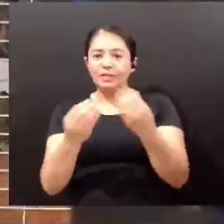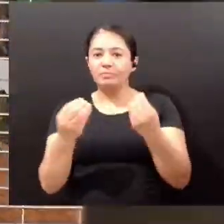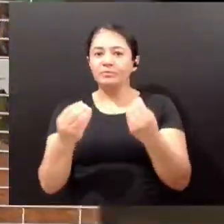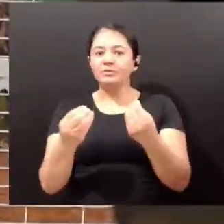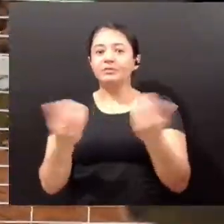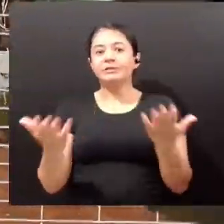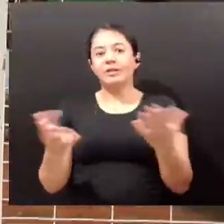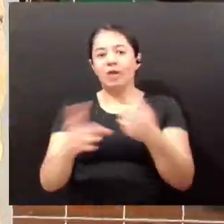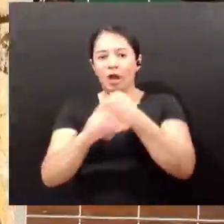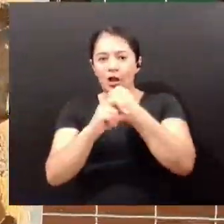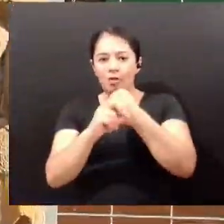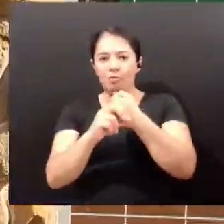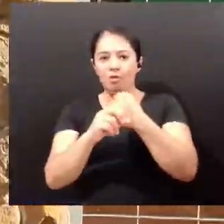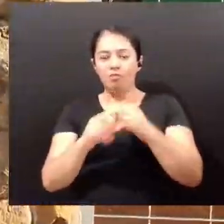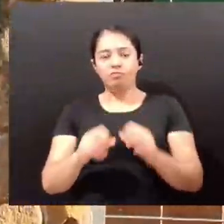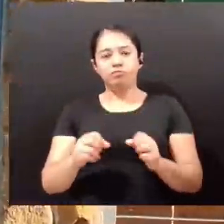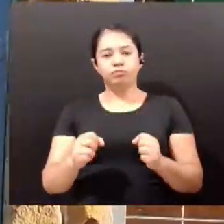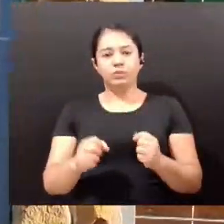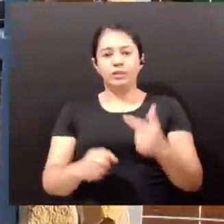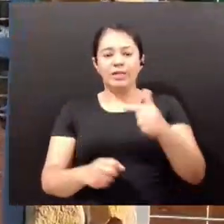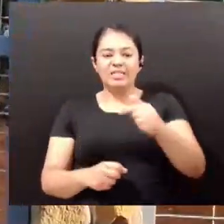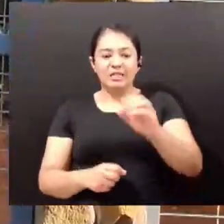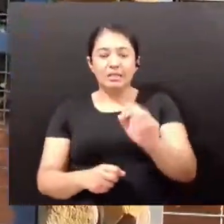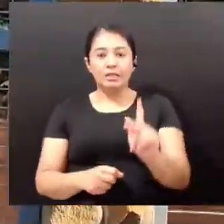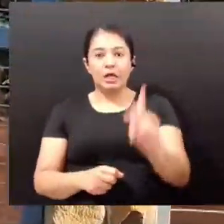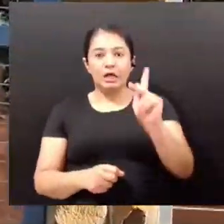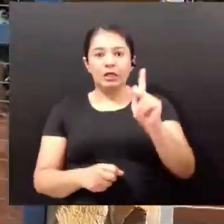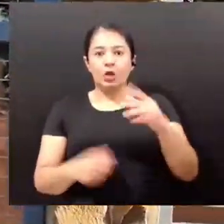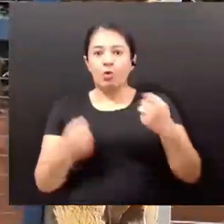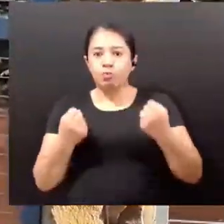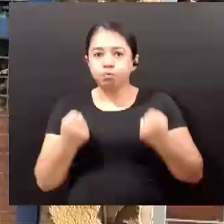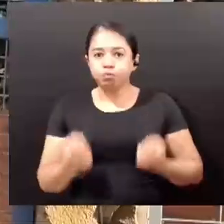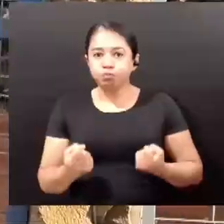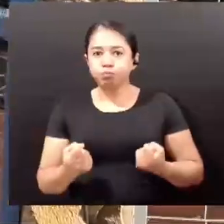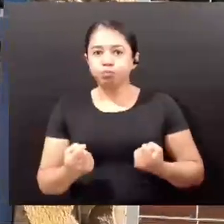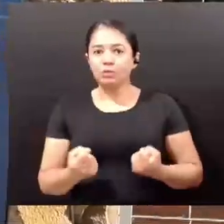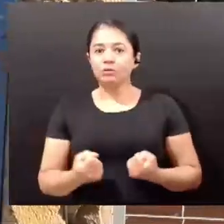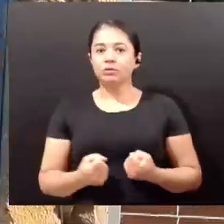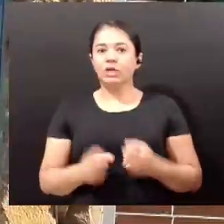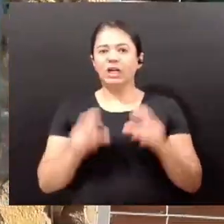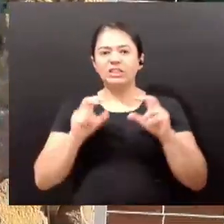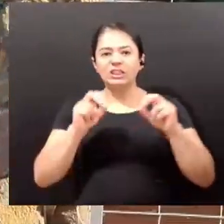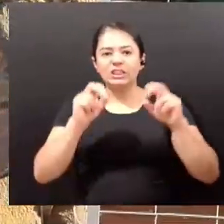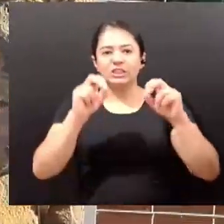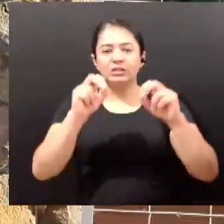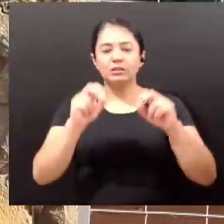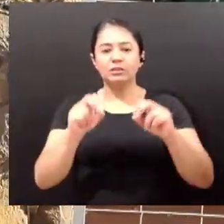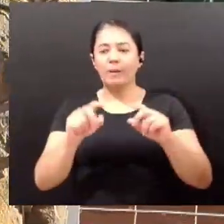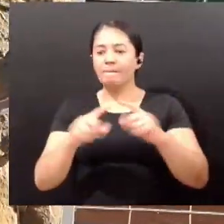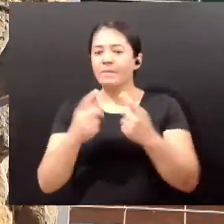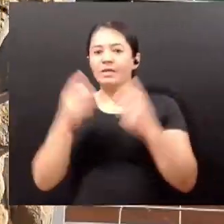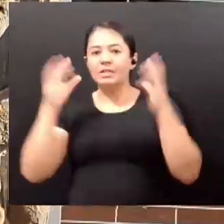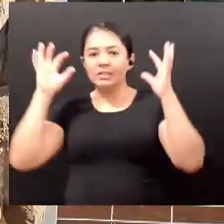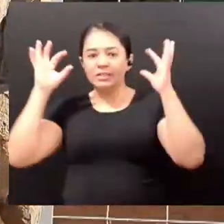macho adulto, chega a 70 quilos. É um bicho grande, é o maior roedor do mundo. E elas conseguem predar.